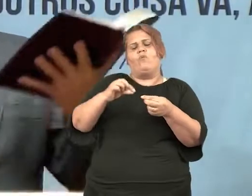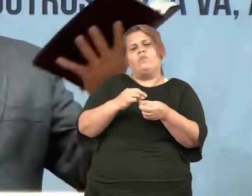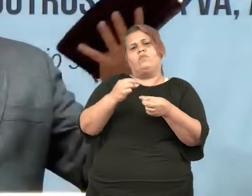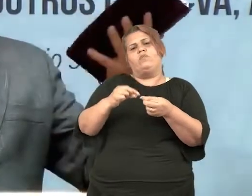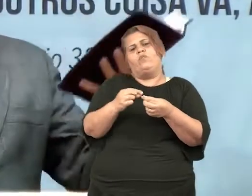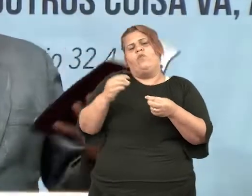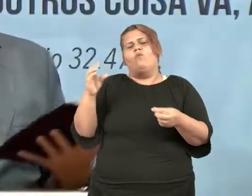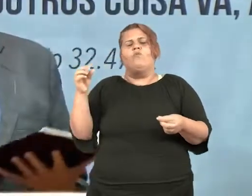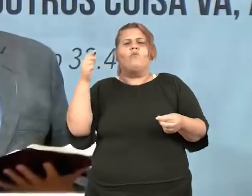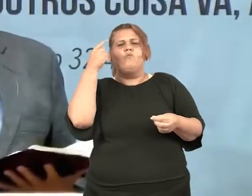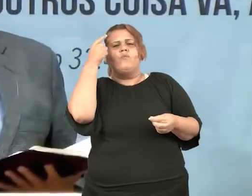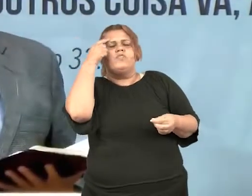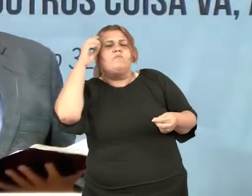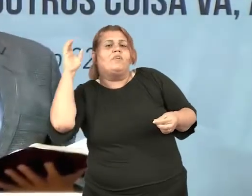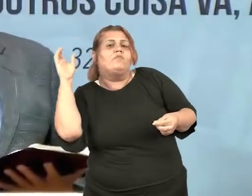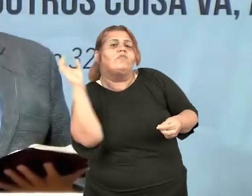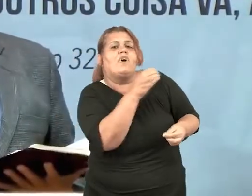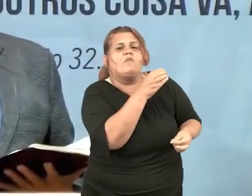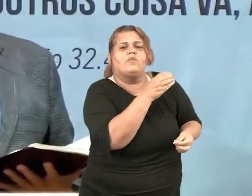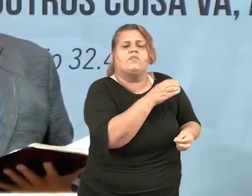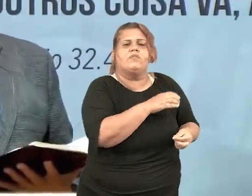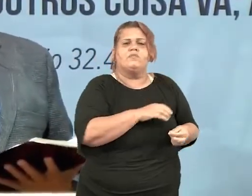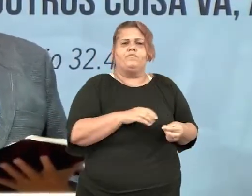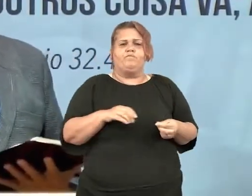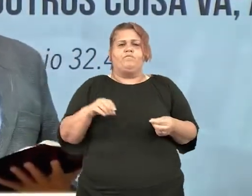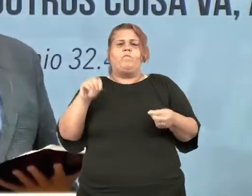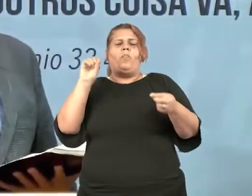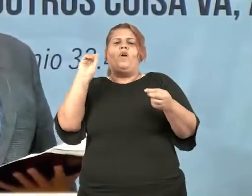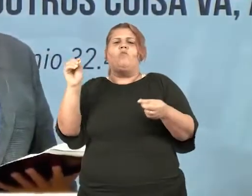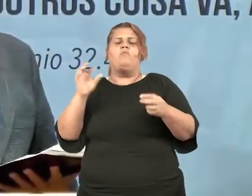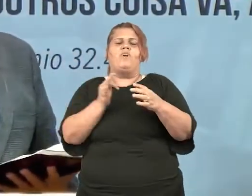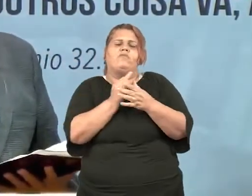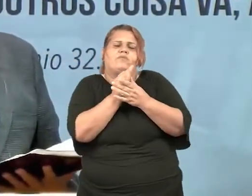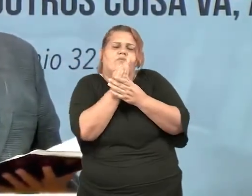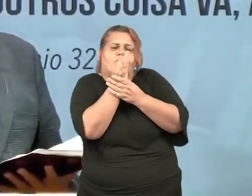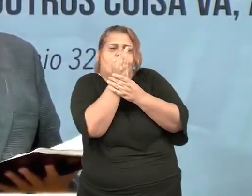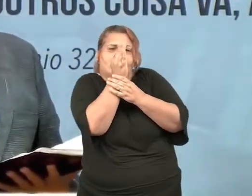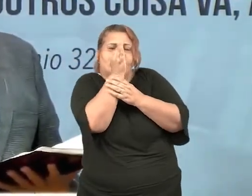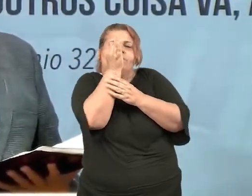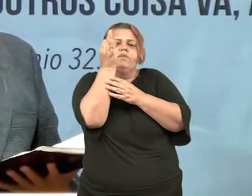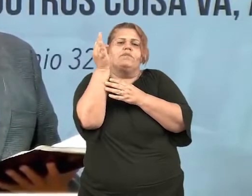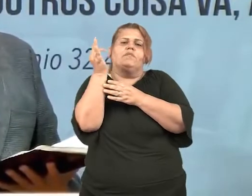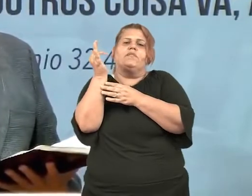ou como um breve pensamento, ou como uma flor que viceja,